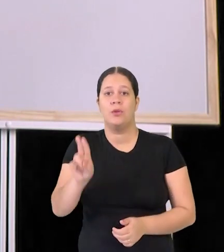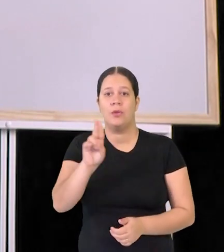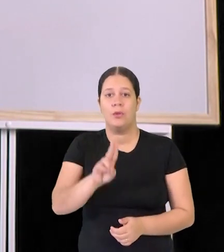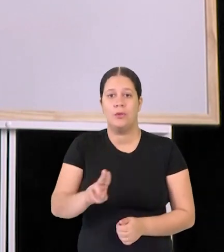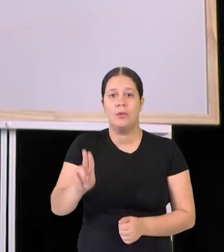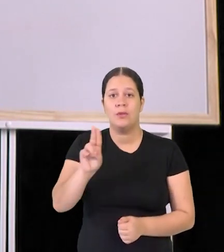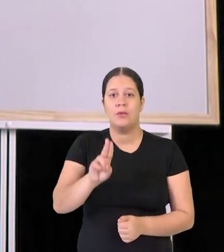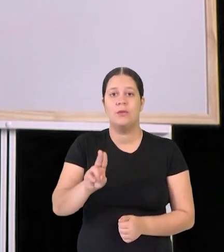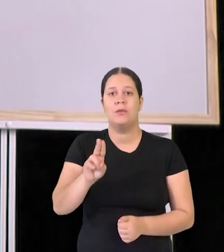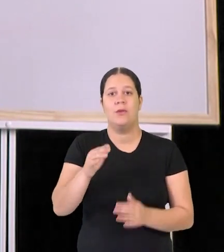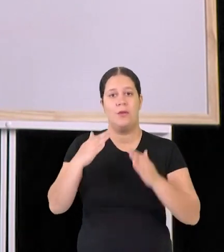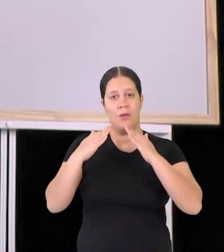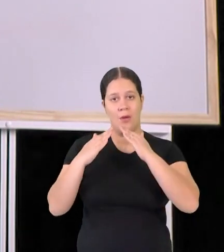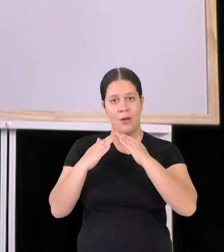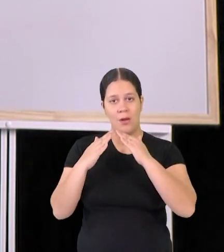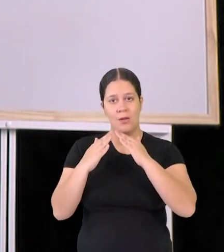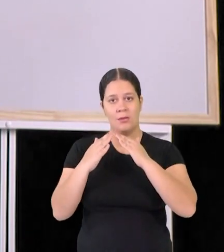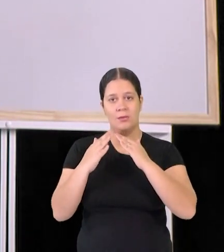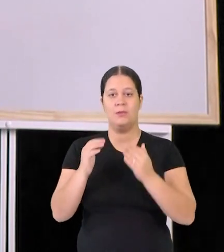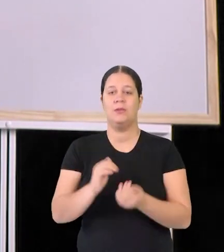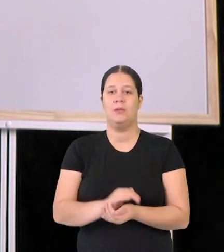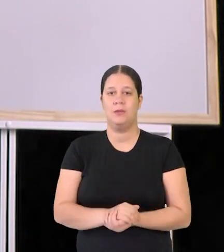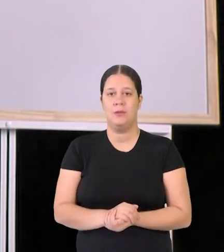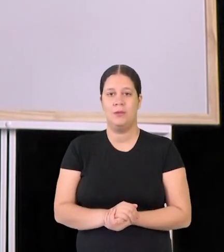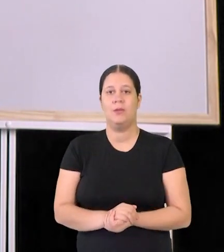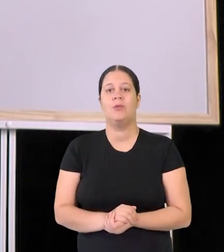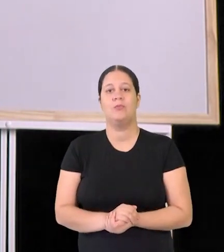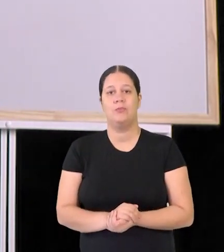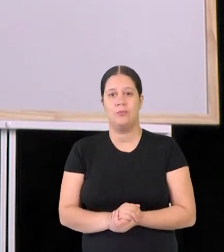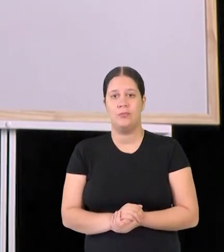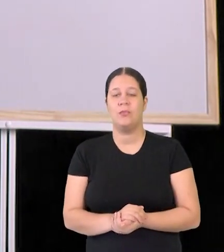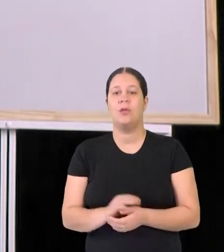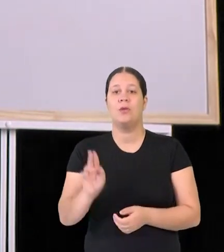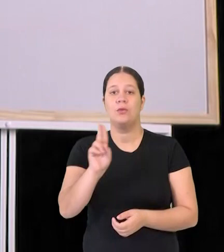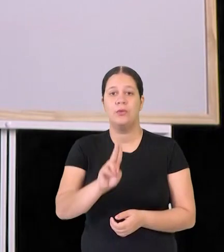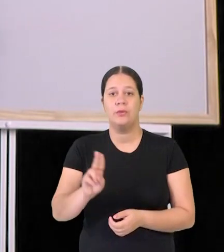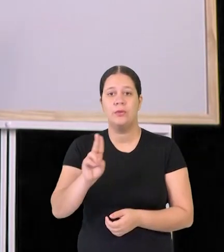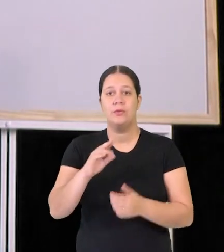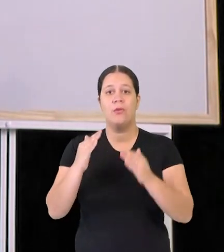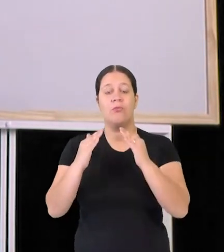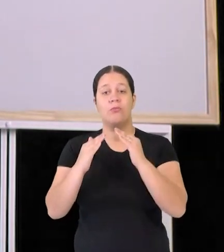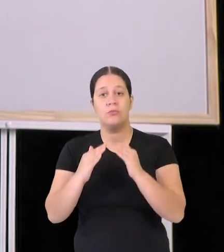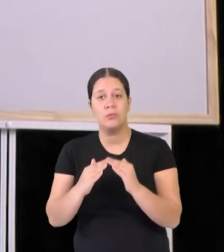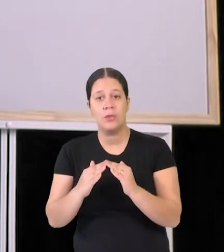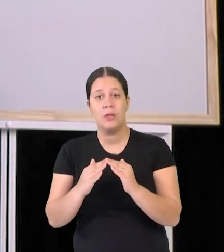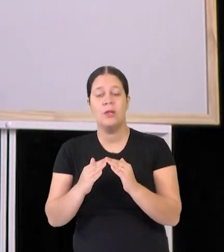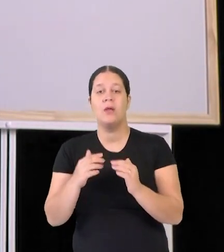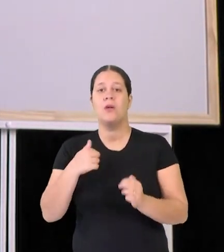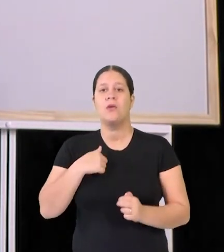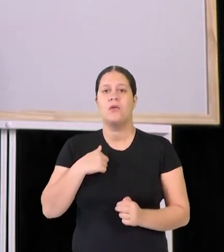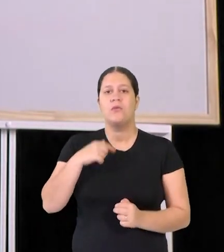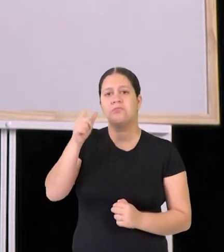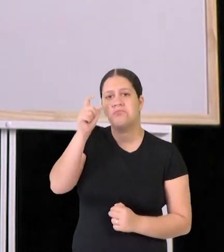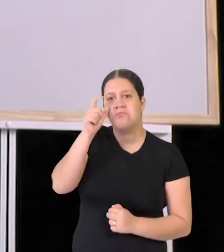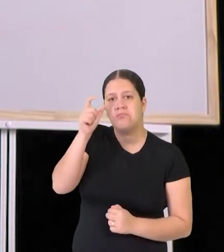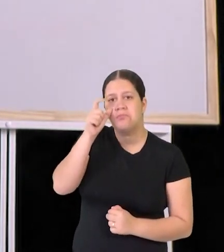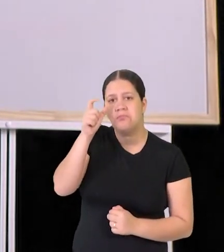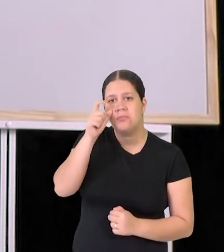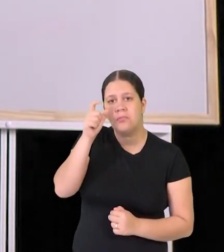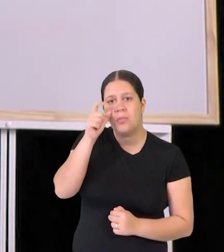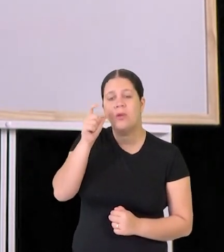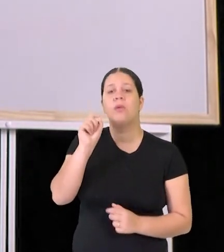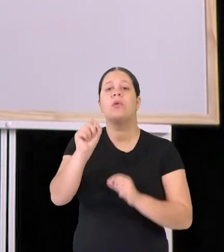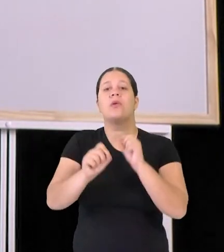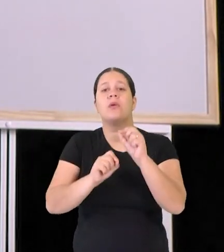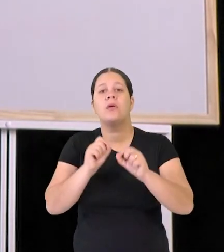utilizado pela casa, beleza? O que vai ser utilizado pela casa. Ou seja, o que me interessa de fato é